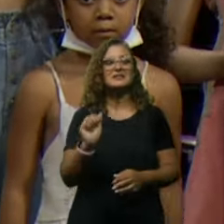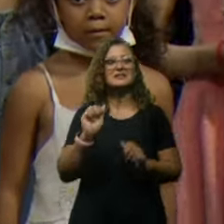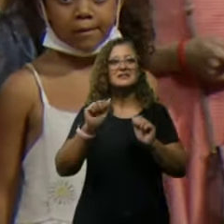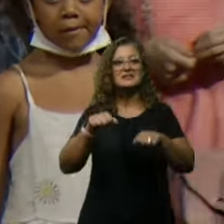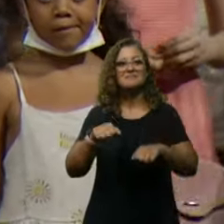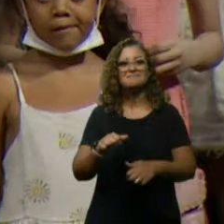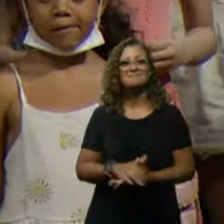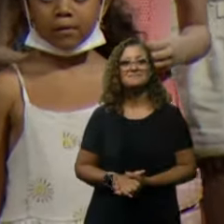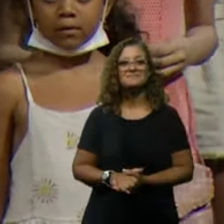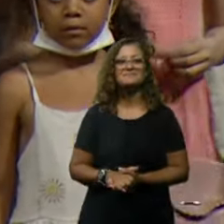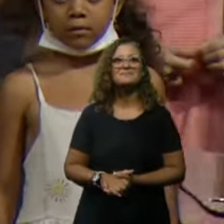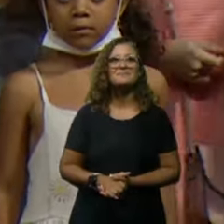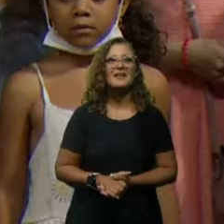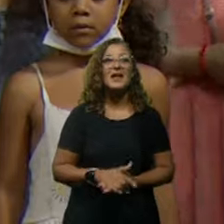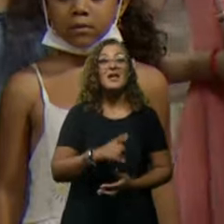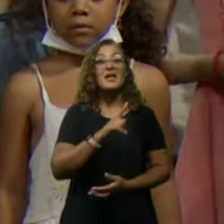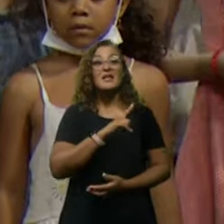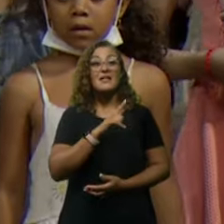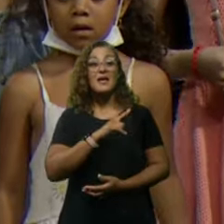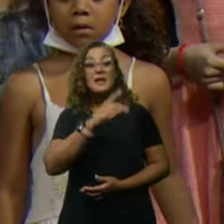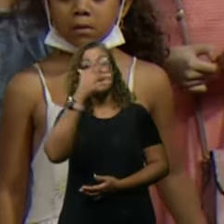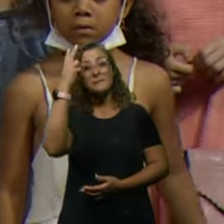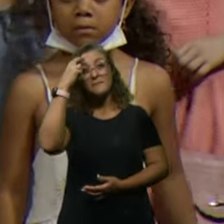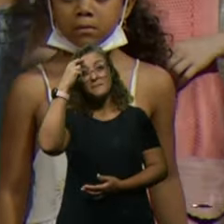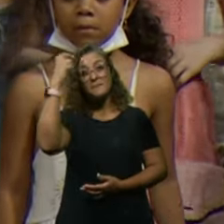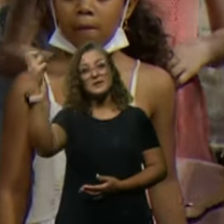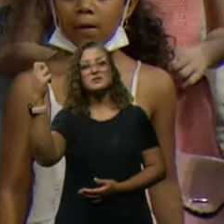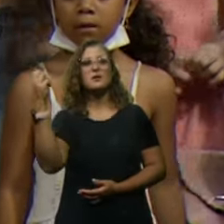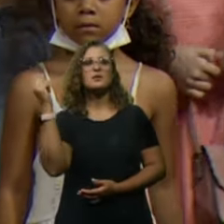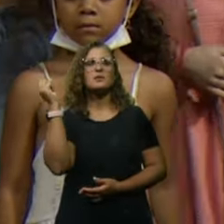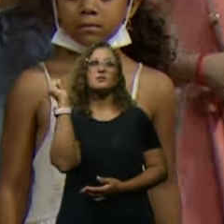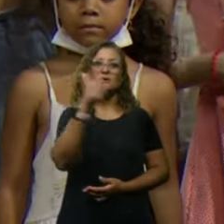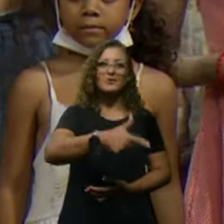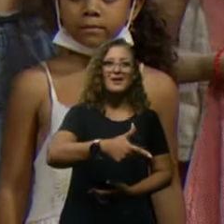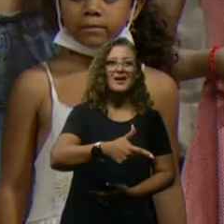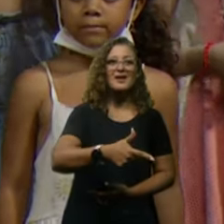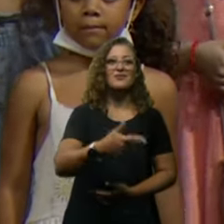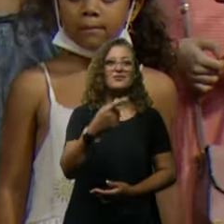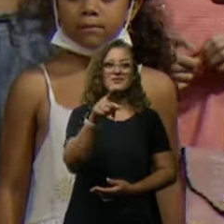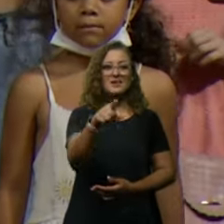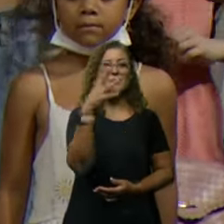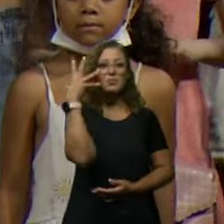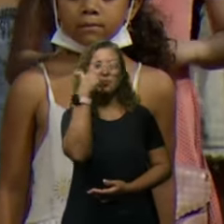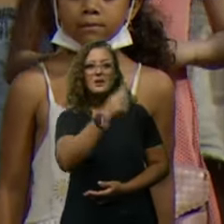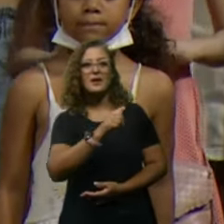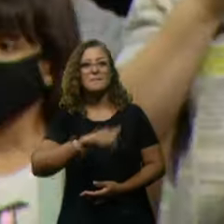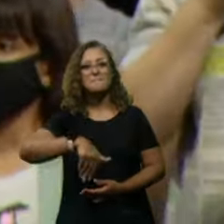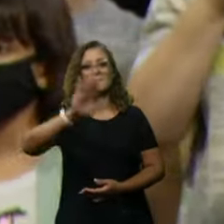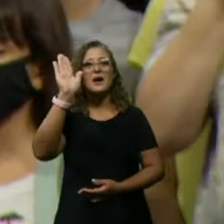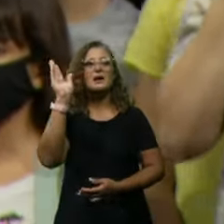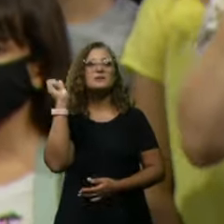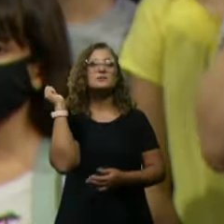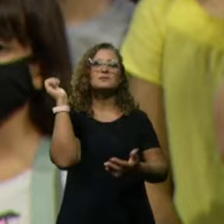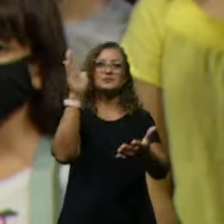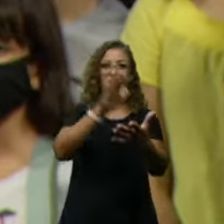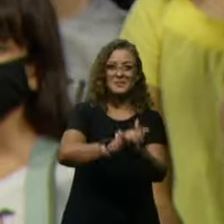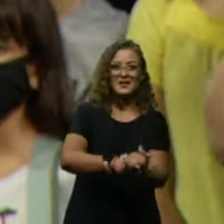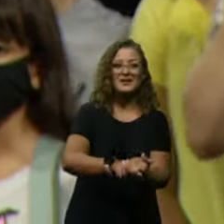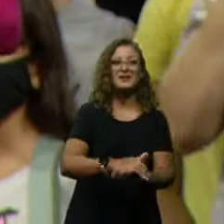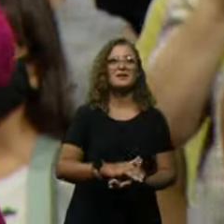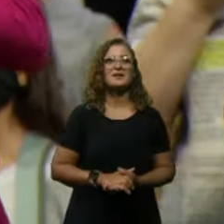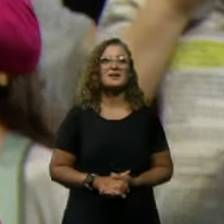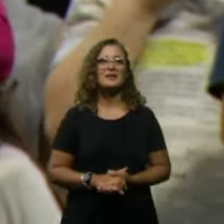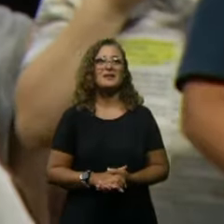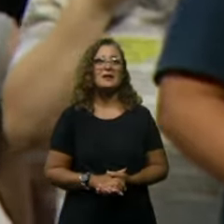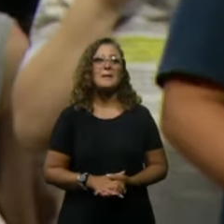entendendo que podem ter pessoas mais inteligente do que seus filhos mais bonitas do que seu marido sua esposa não é sobre ser mais é